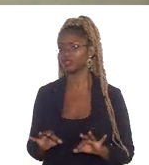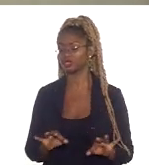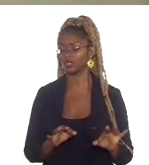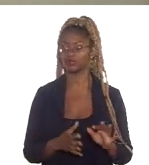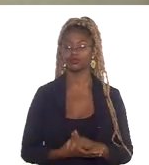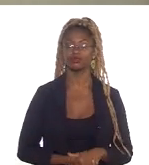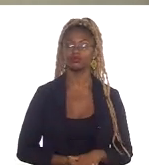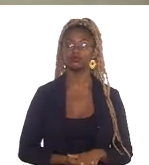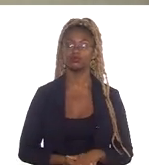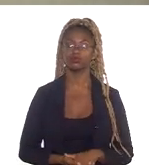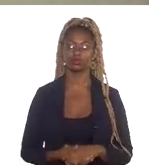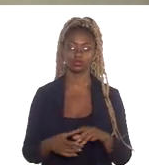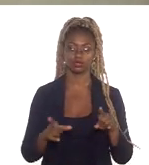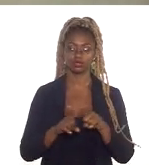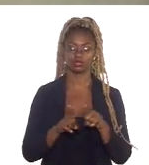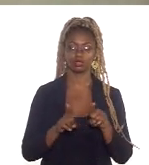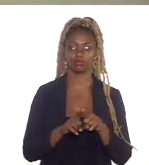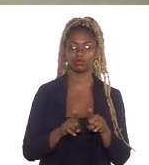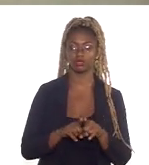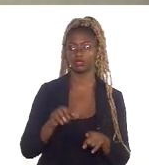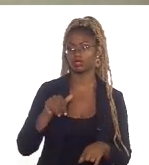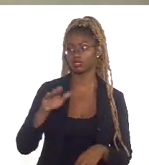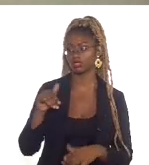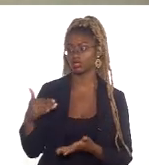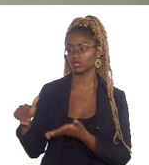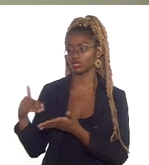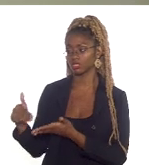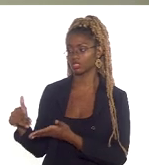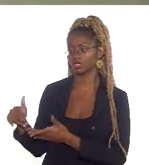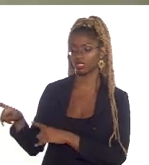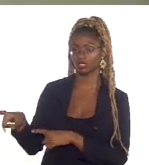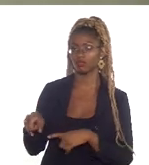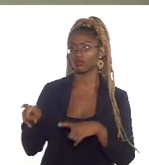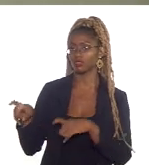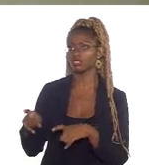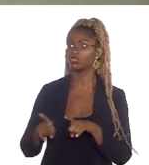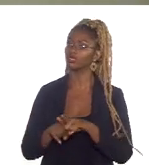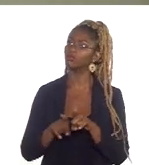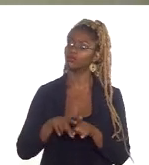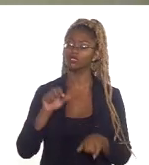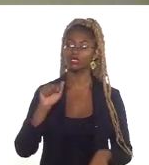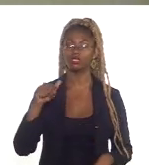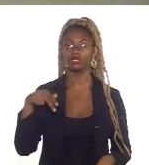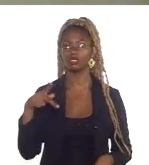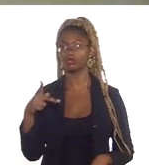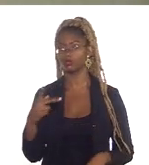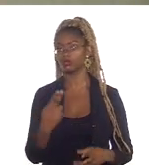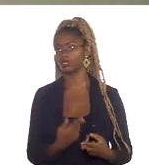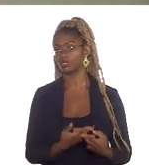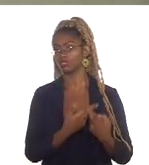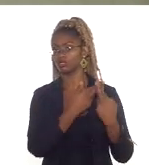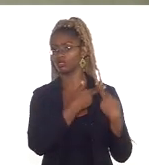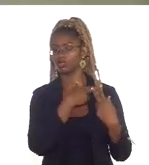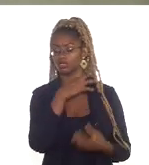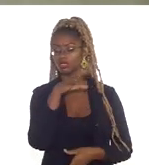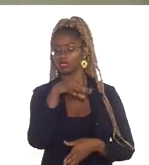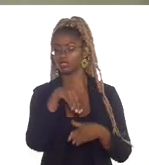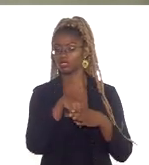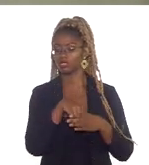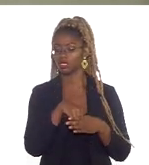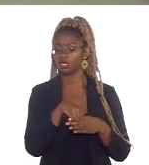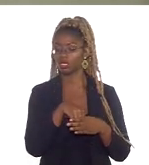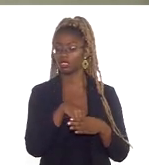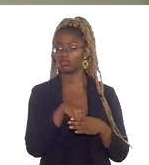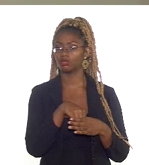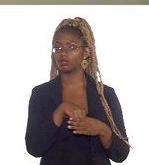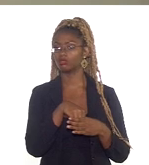E também caminhando aqui quem é da Fazenda, quem é da ANP, que vai ser o responsável interno para dar